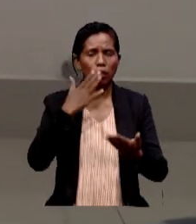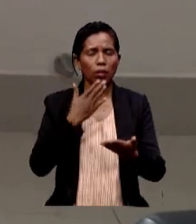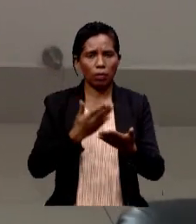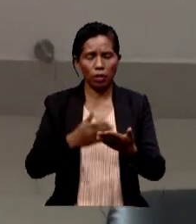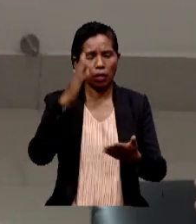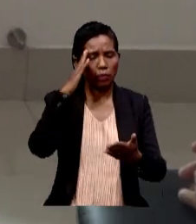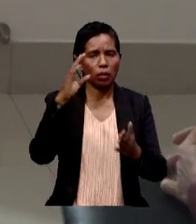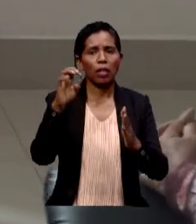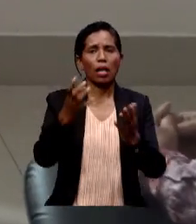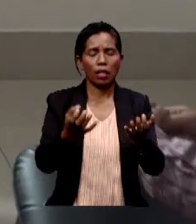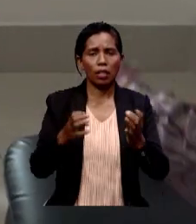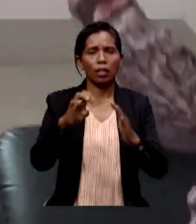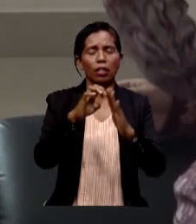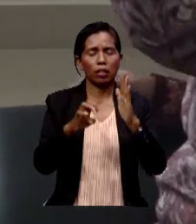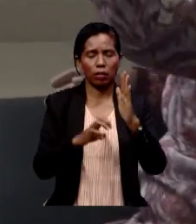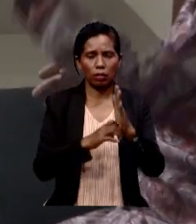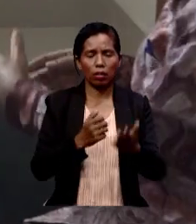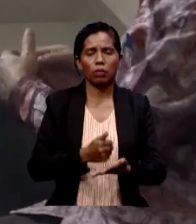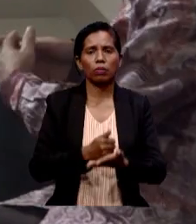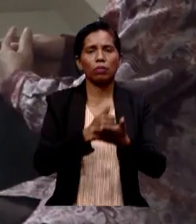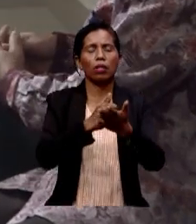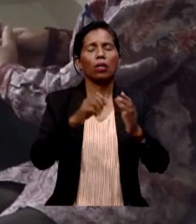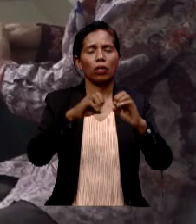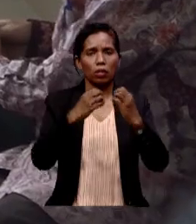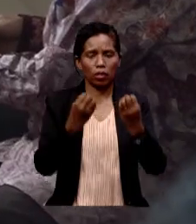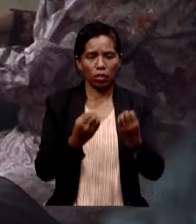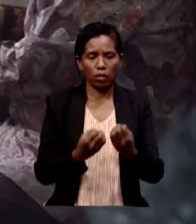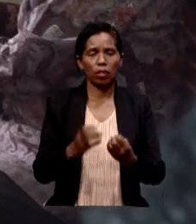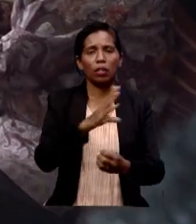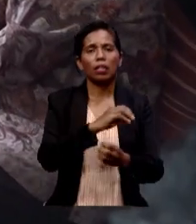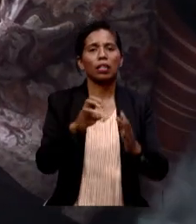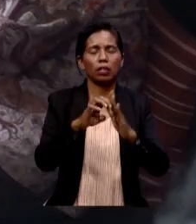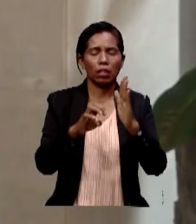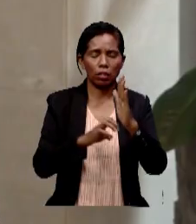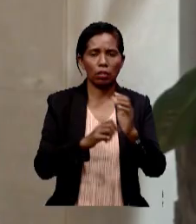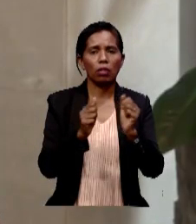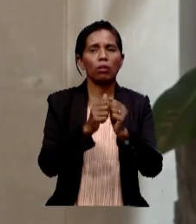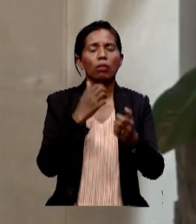estado. Ho di bele trata orgon stadu ne ho digno. Merida seida.